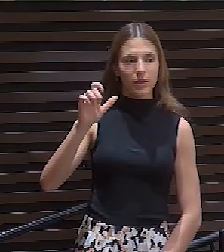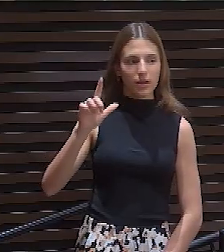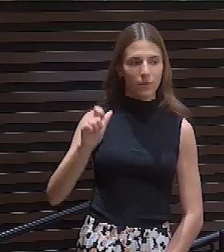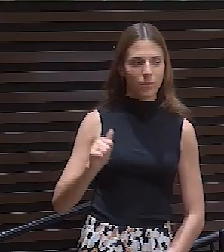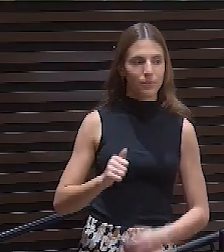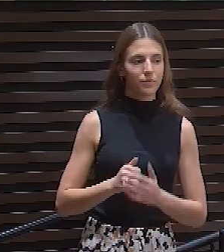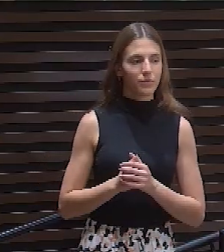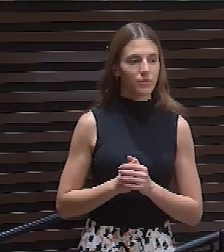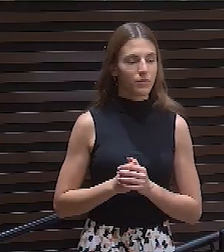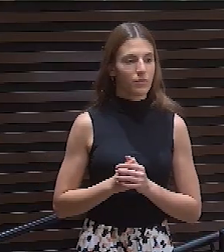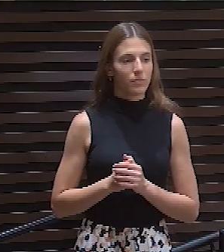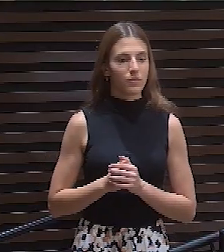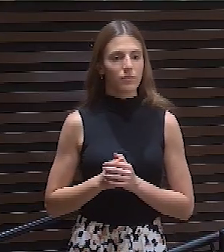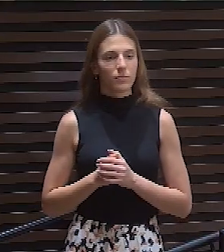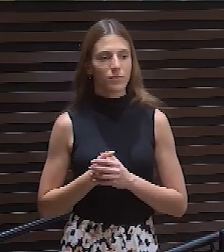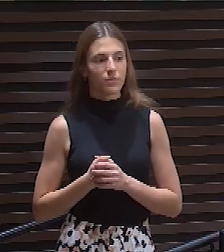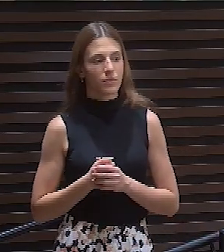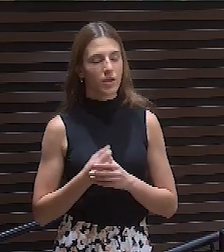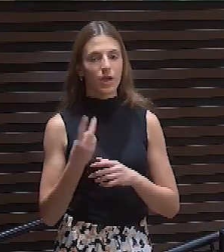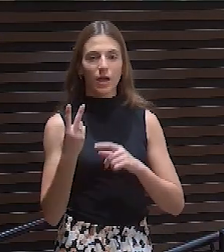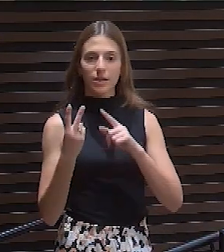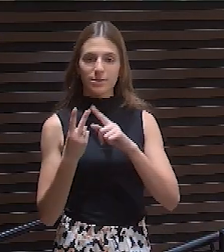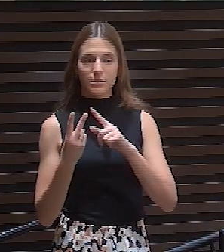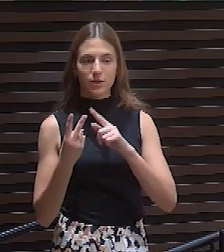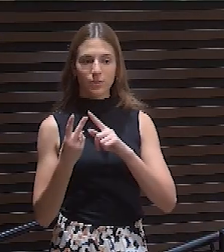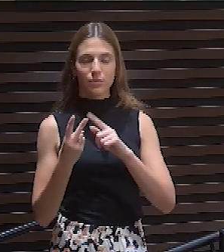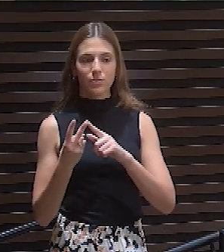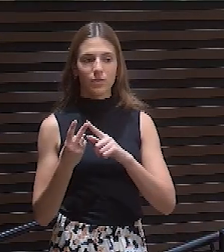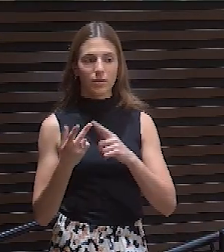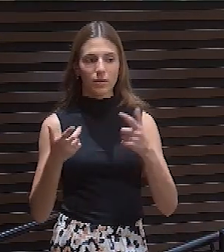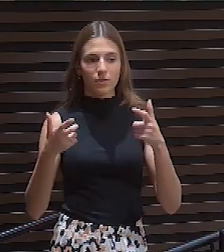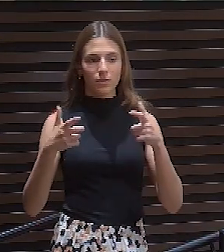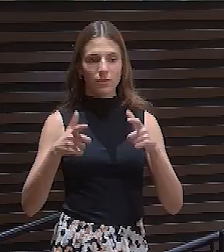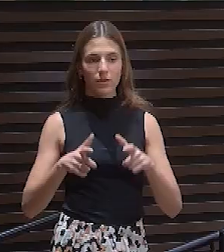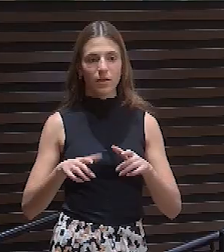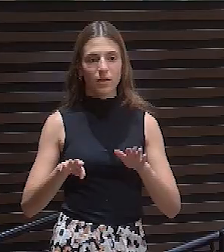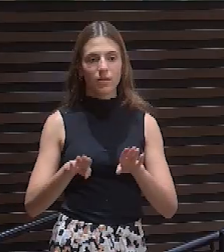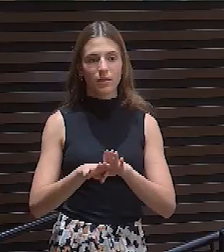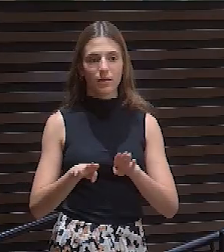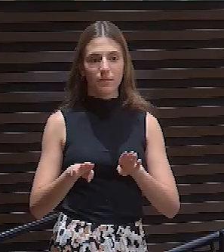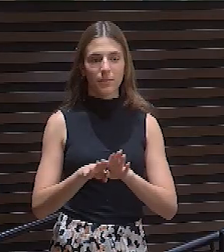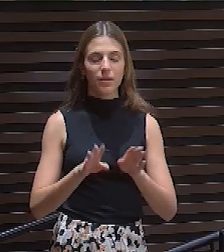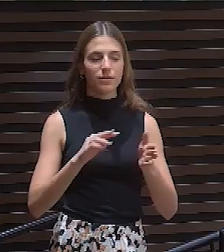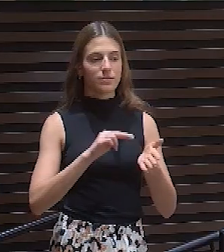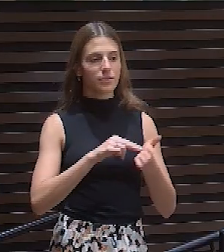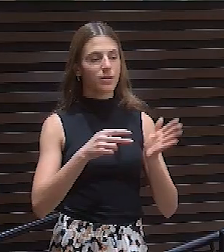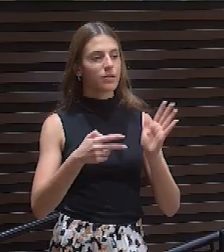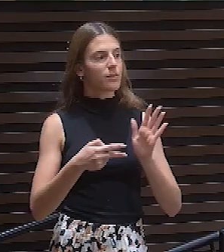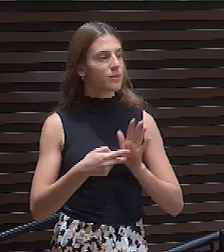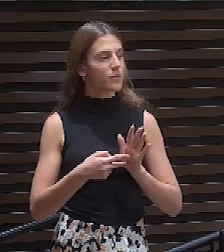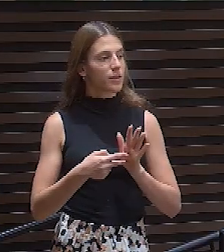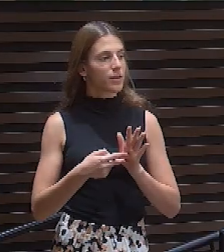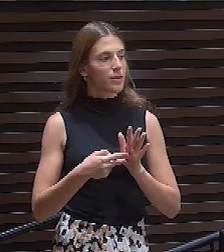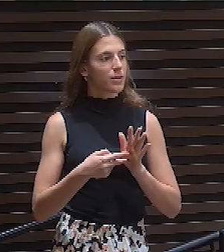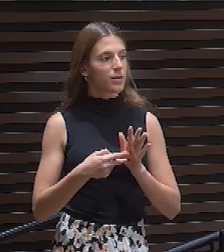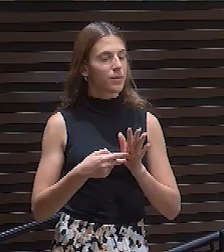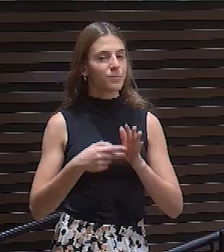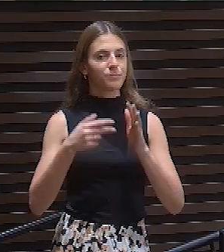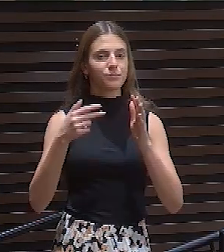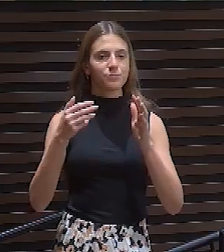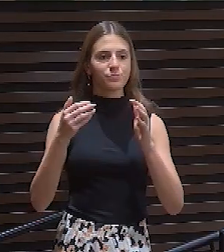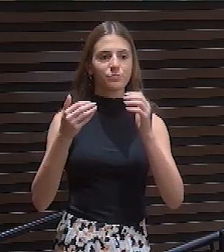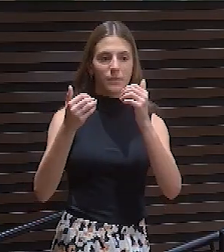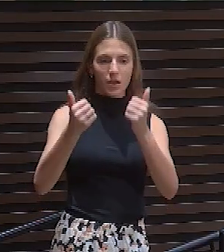E o sepultamento. A segunda coisa é que aquele lugar também representa a consagração,